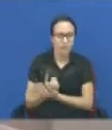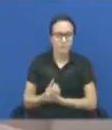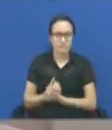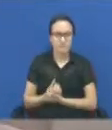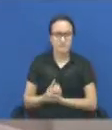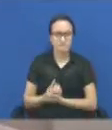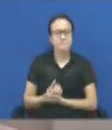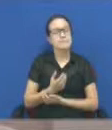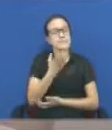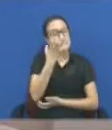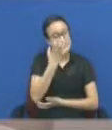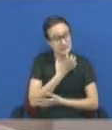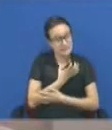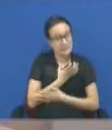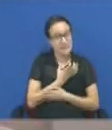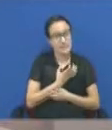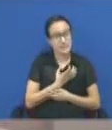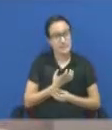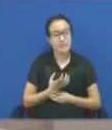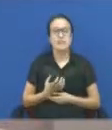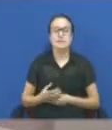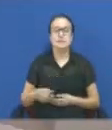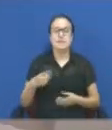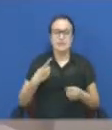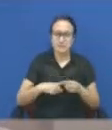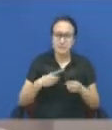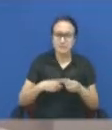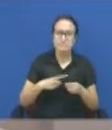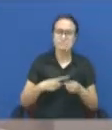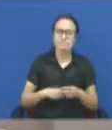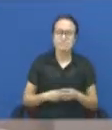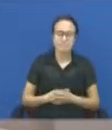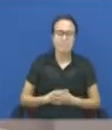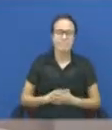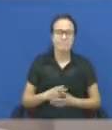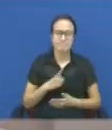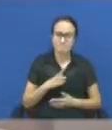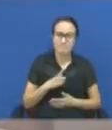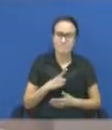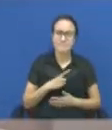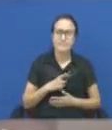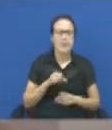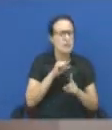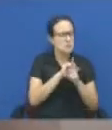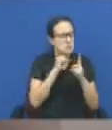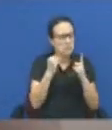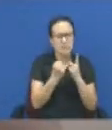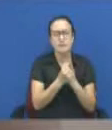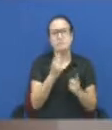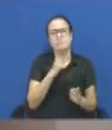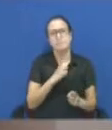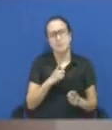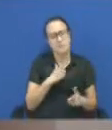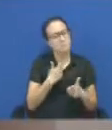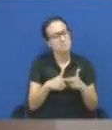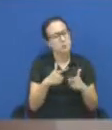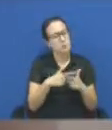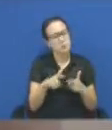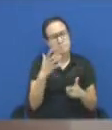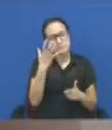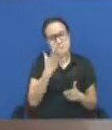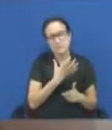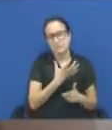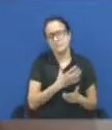problema sério que nossa cidade enfrenta, é um problema sério que a nossa sociedade enfrenta, e se a gente quer mudar